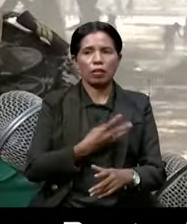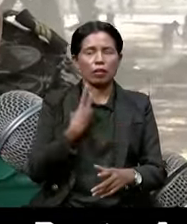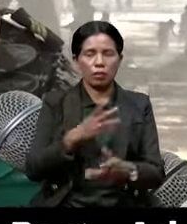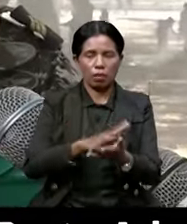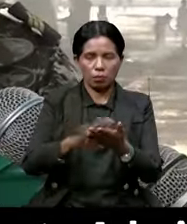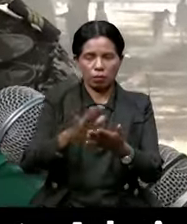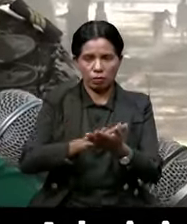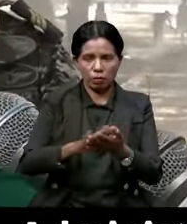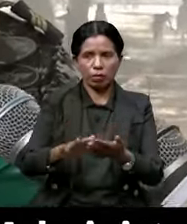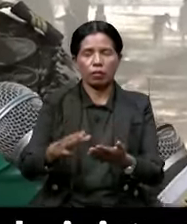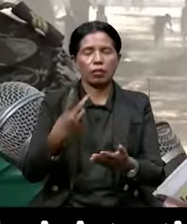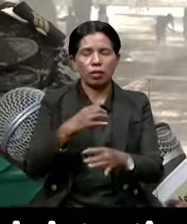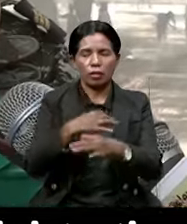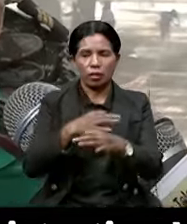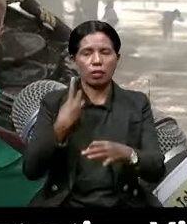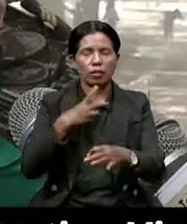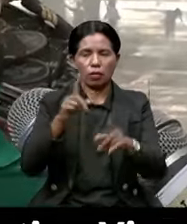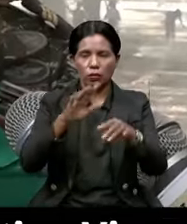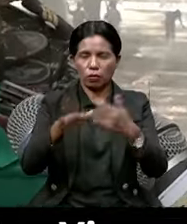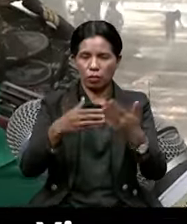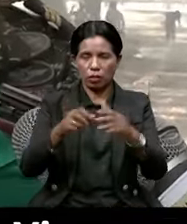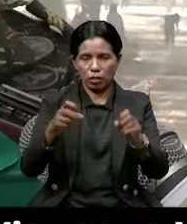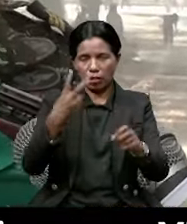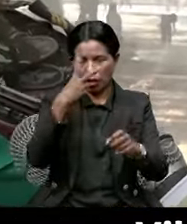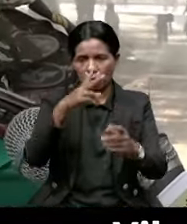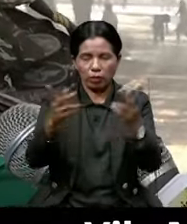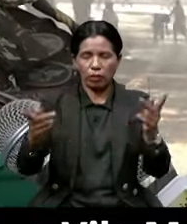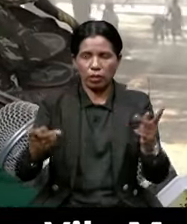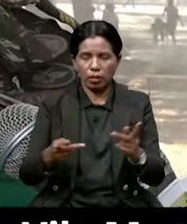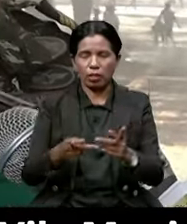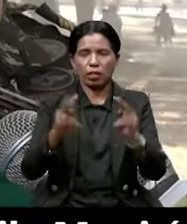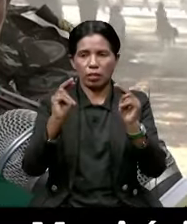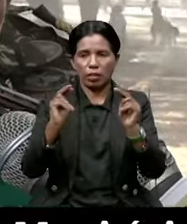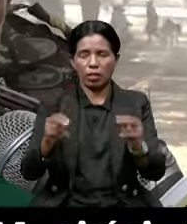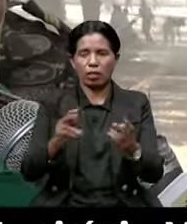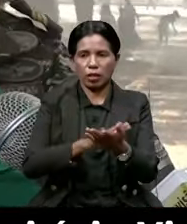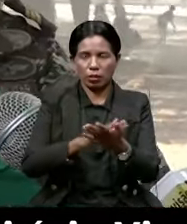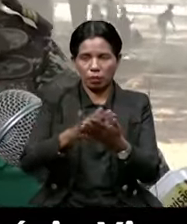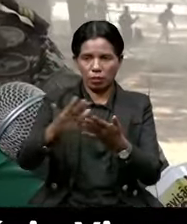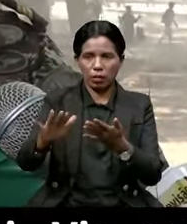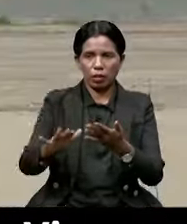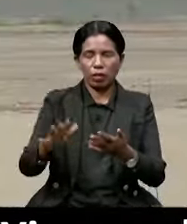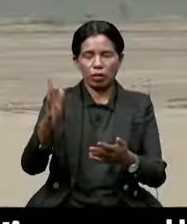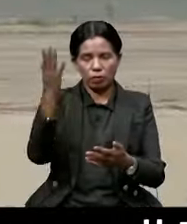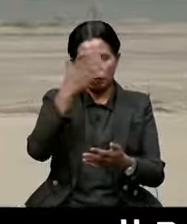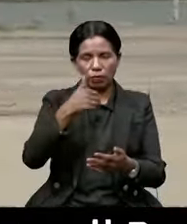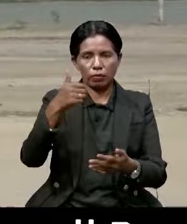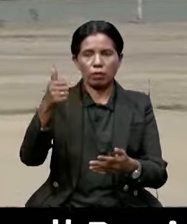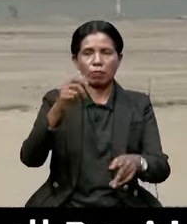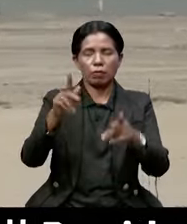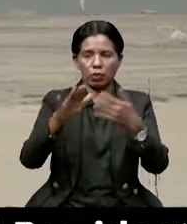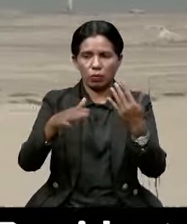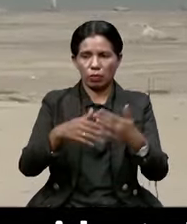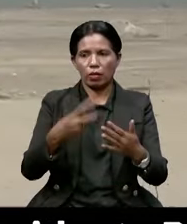ter. Haria para depois de todo tem que Harai ambiente ne caber murak ba ema ututu ni mat.